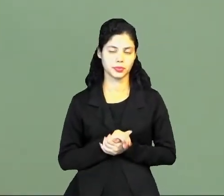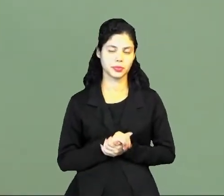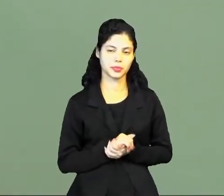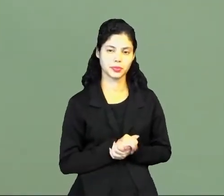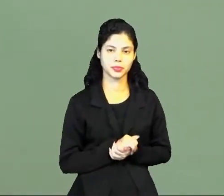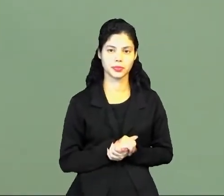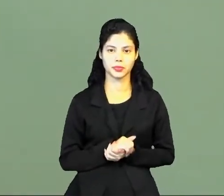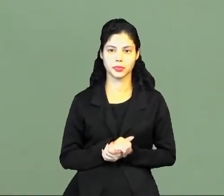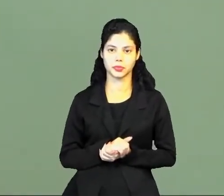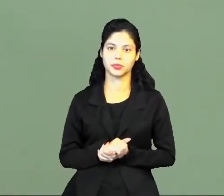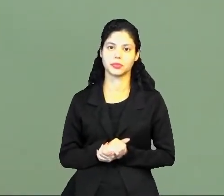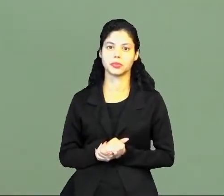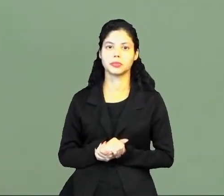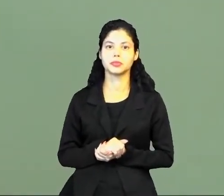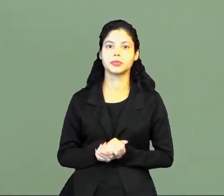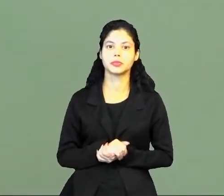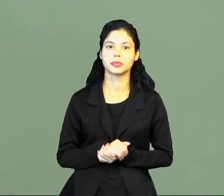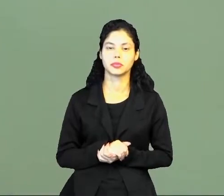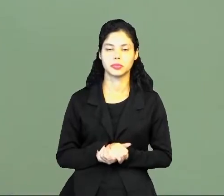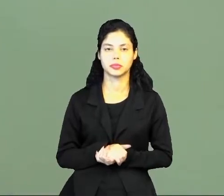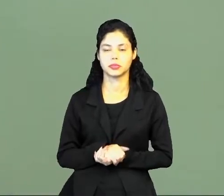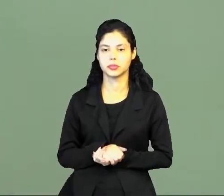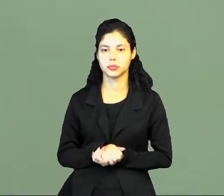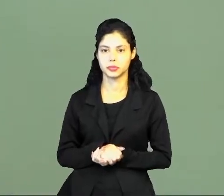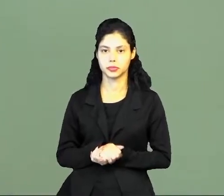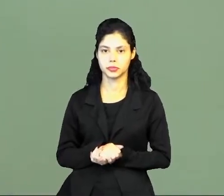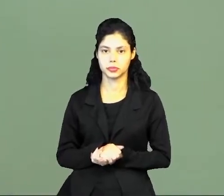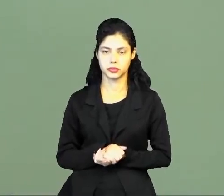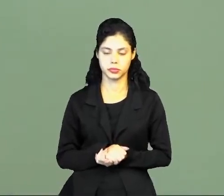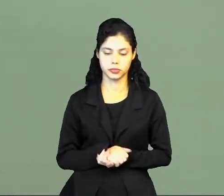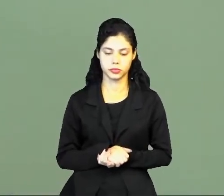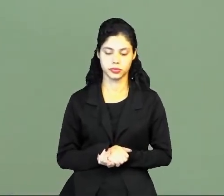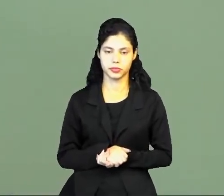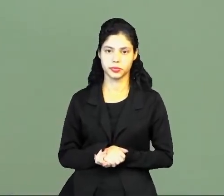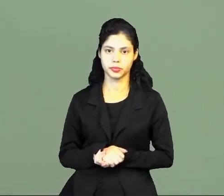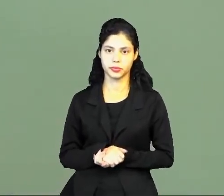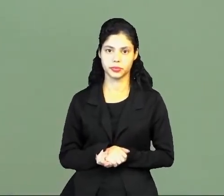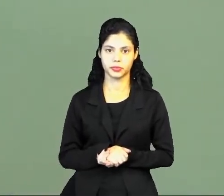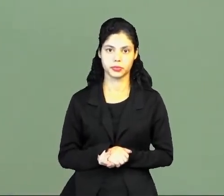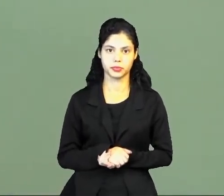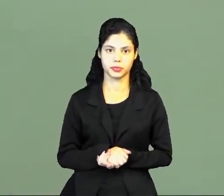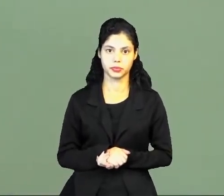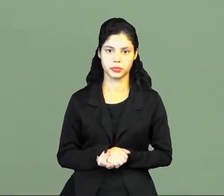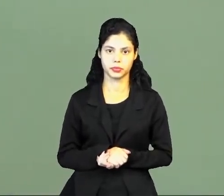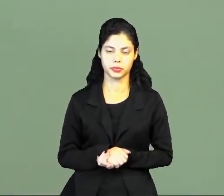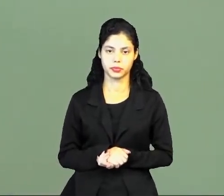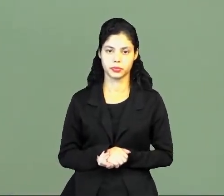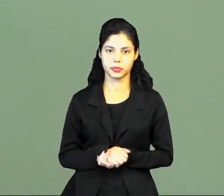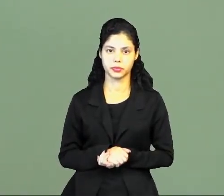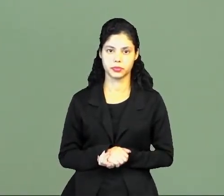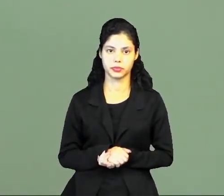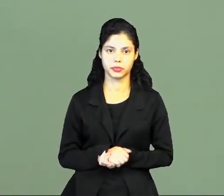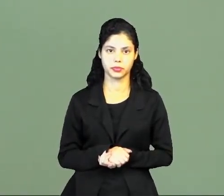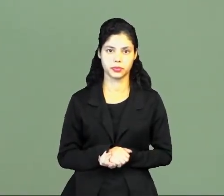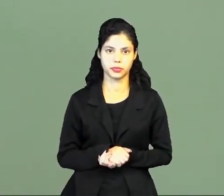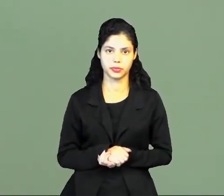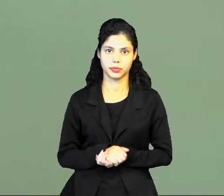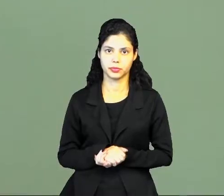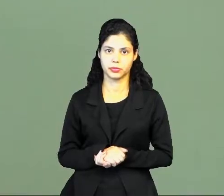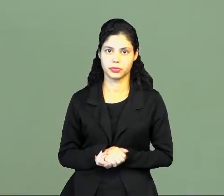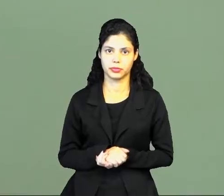Hola muchachos, muchachas, ¿qué tal? ¿Todo bien? Sean bienvenidos a mais uma classe de espanhol. Eu sou o maestro Daniel. Vamos